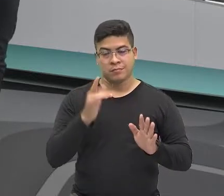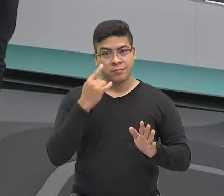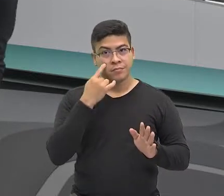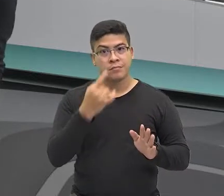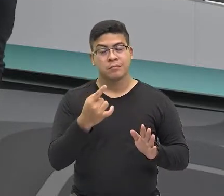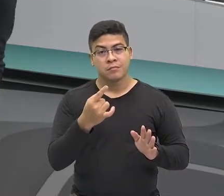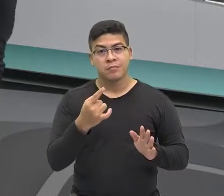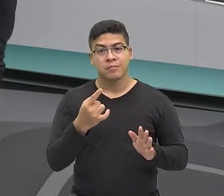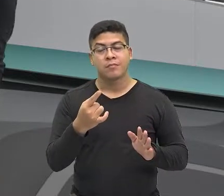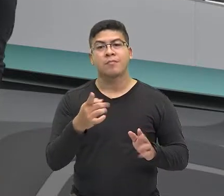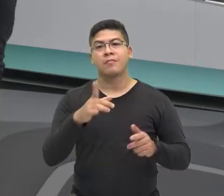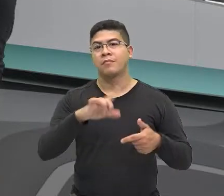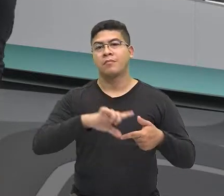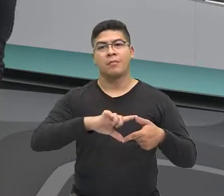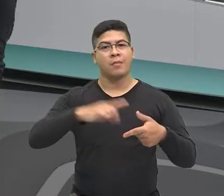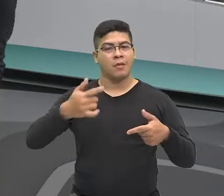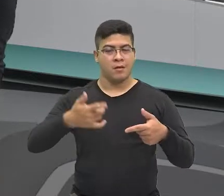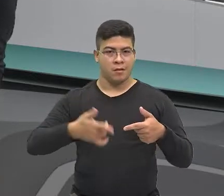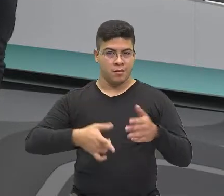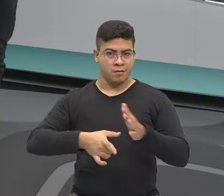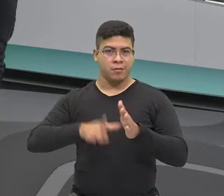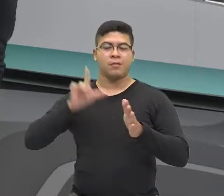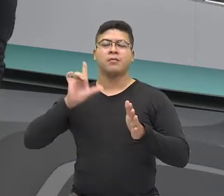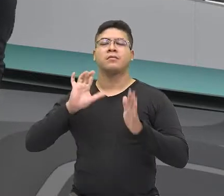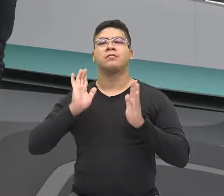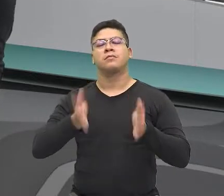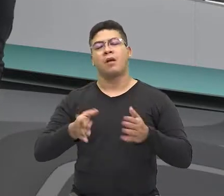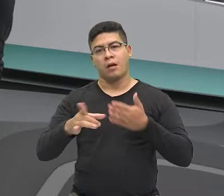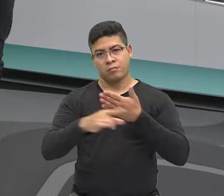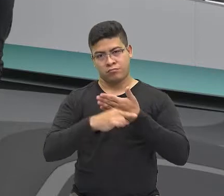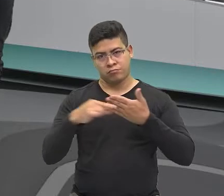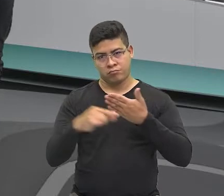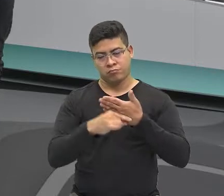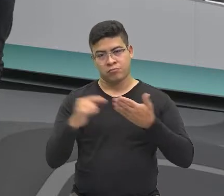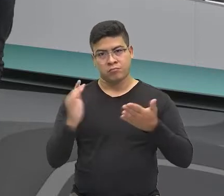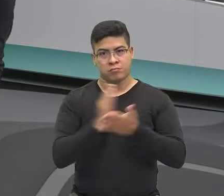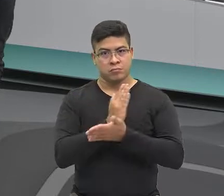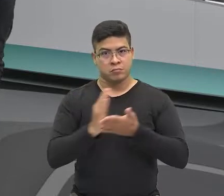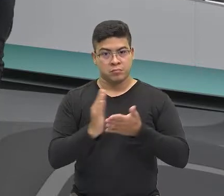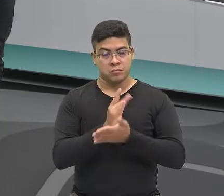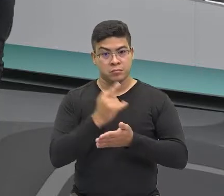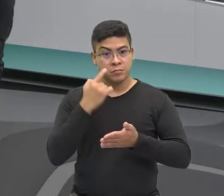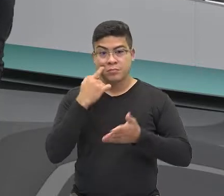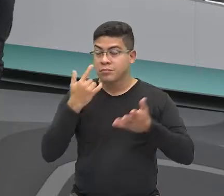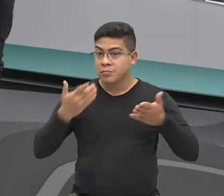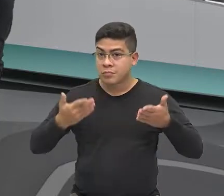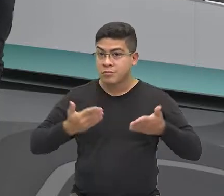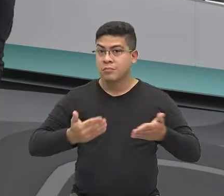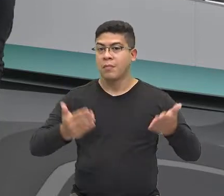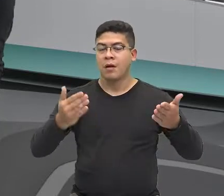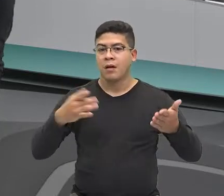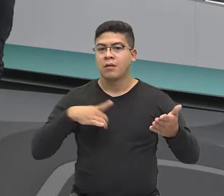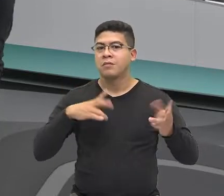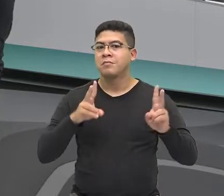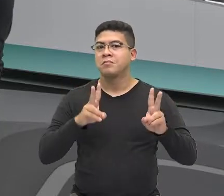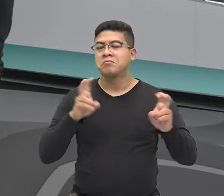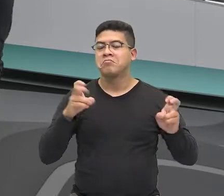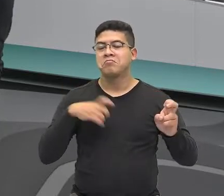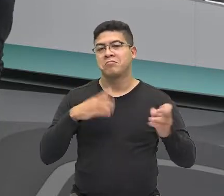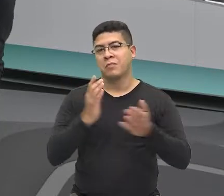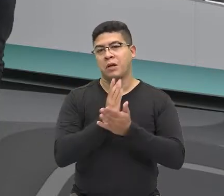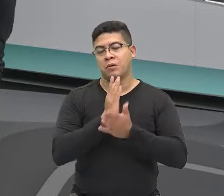sobre pré-modernismo, falamos sobre alguns autores, vamos falar agora, para dar início, sobre